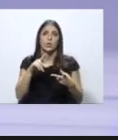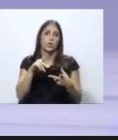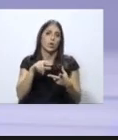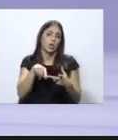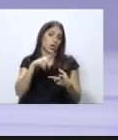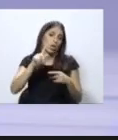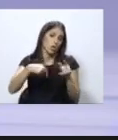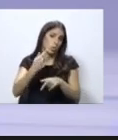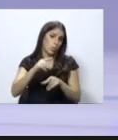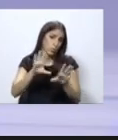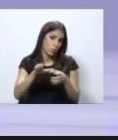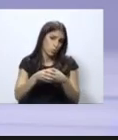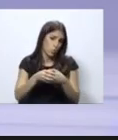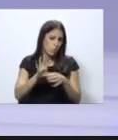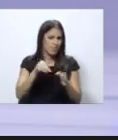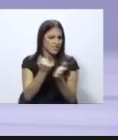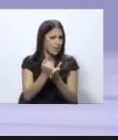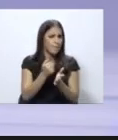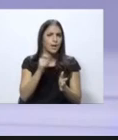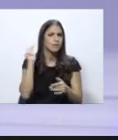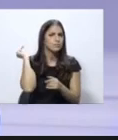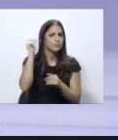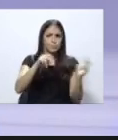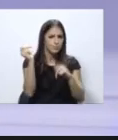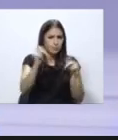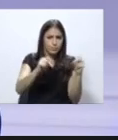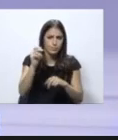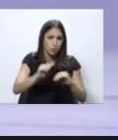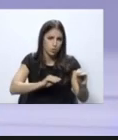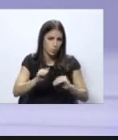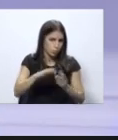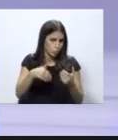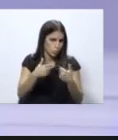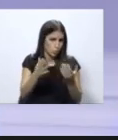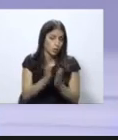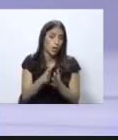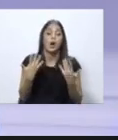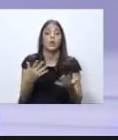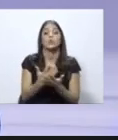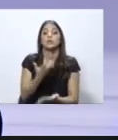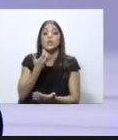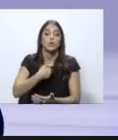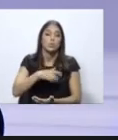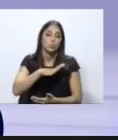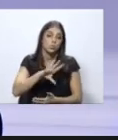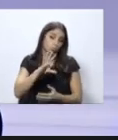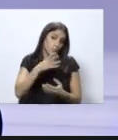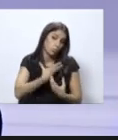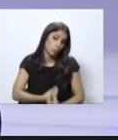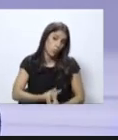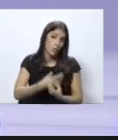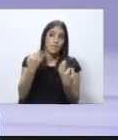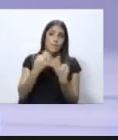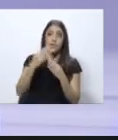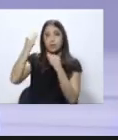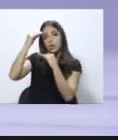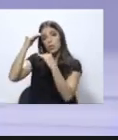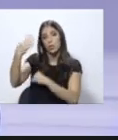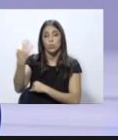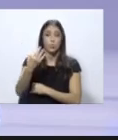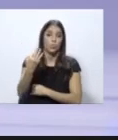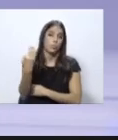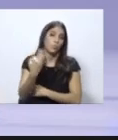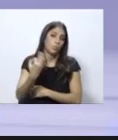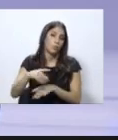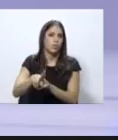bastante utilização e teve sempre um bom rendimento. Eu gostaria de salientar uma coisa. É óbvio que o treinador do Futebol Clube Porto, o Sérgio Conceição,